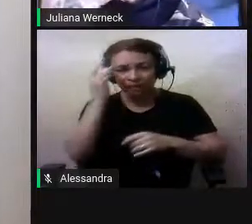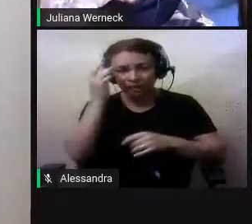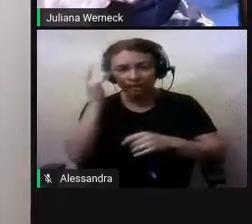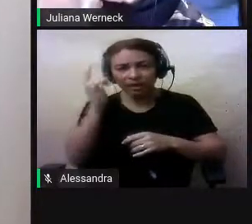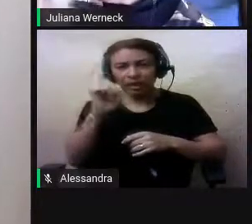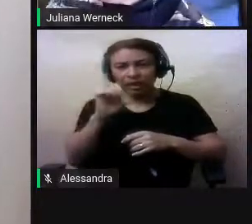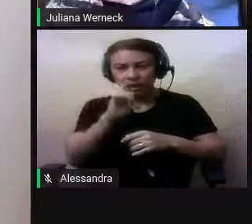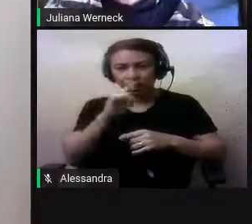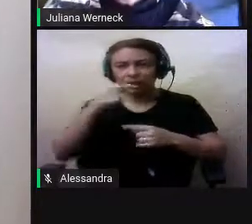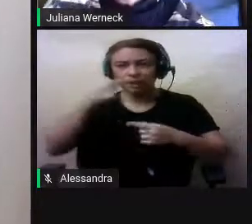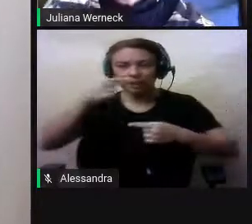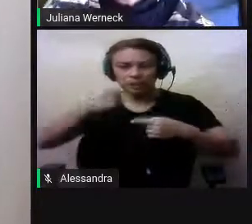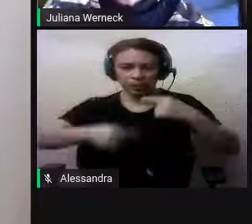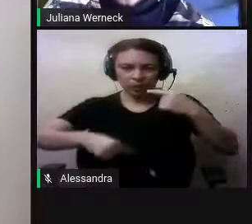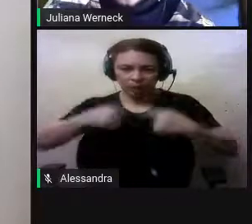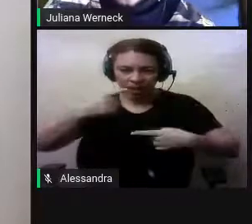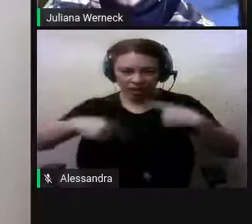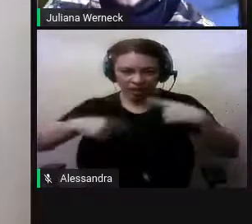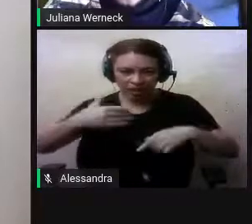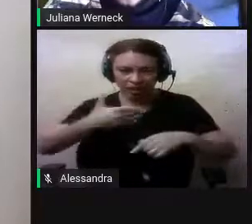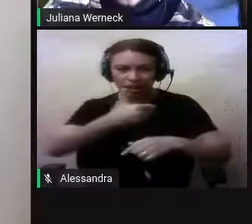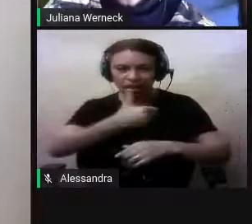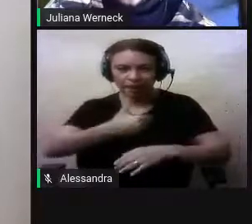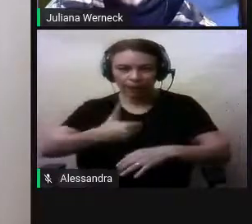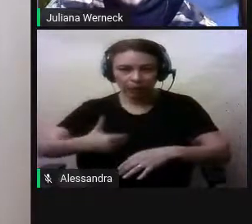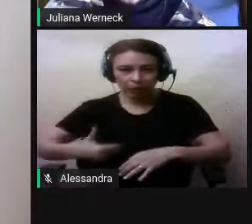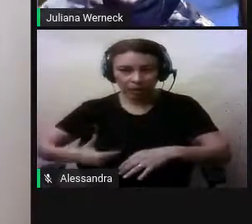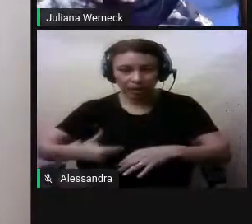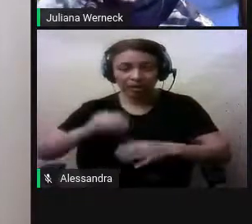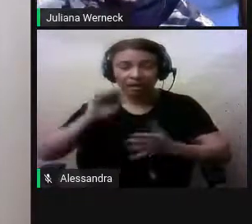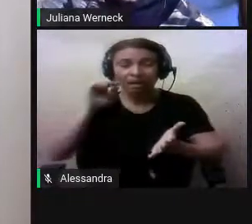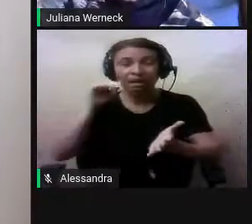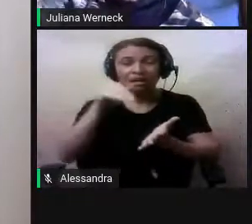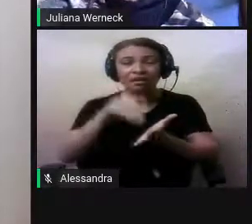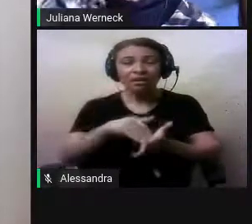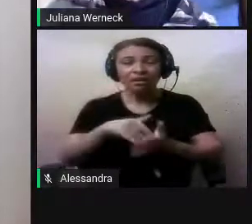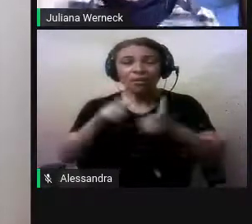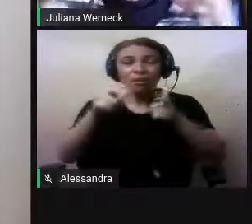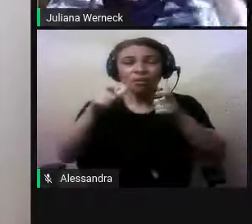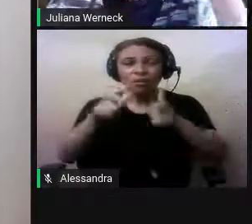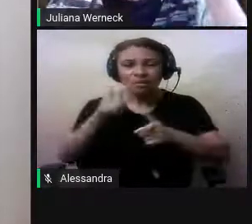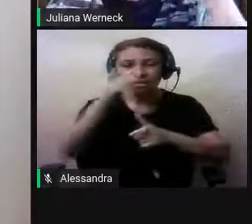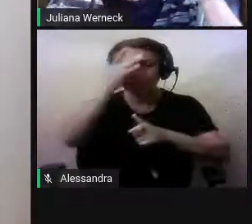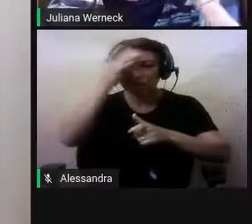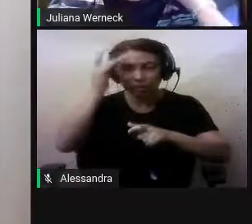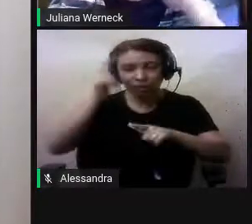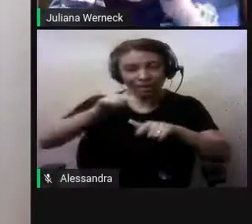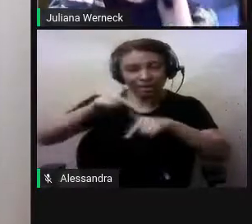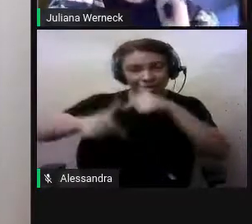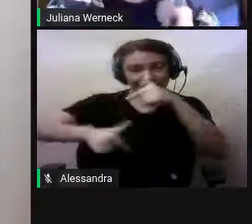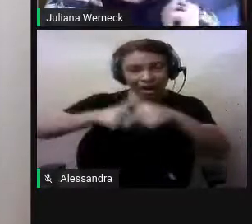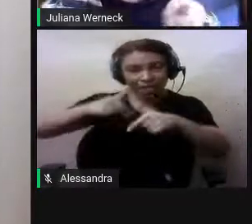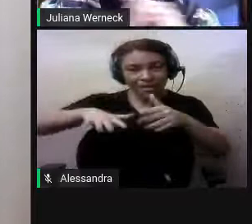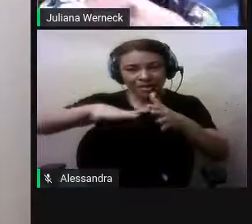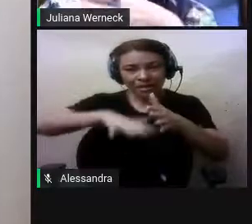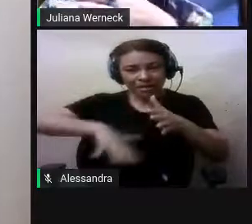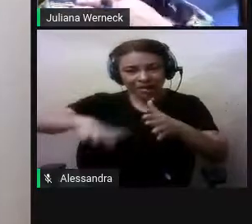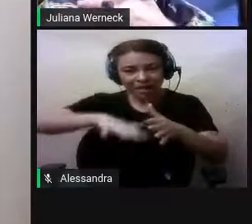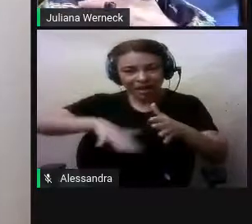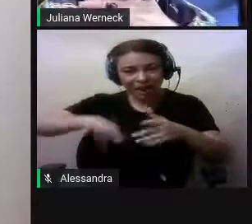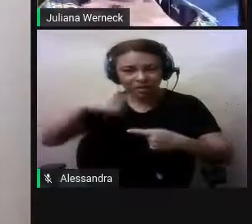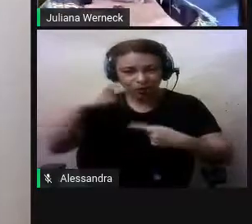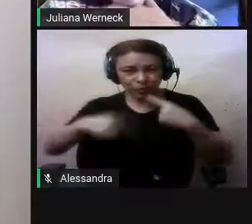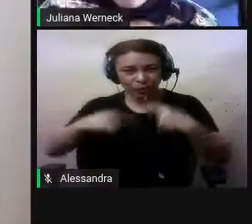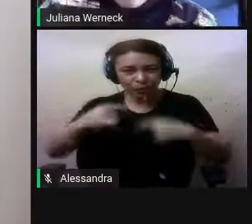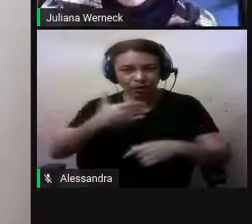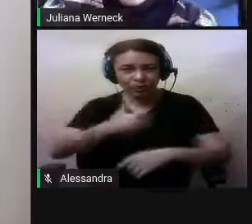das políticas públicas e tem a questão de até onde as pessoas que trabalham com as políticas públicas têm esse olhar